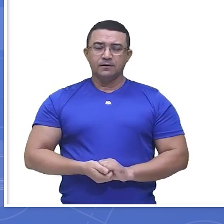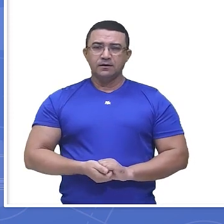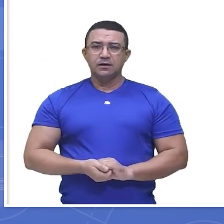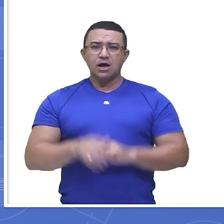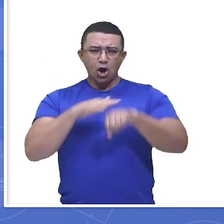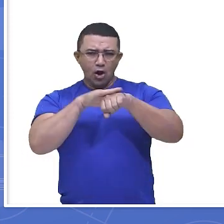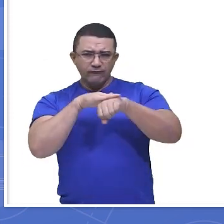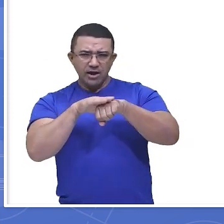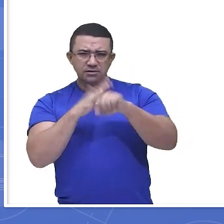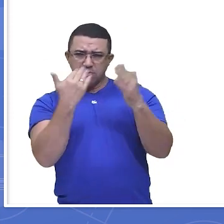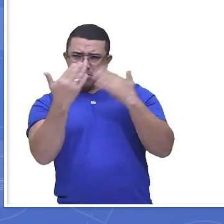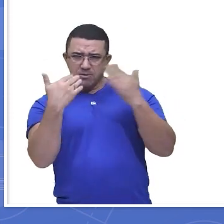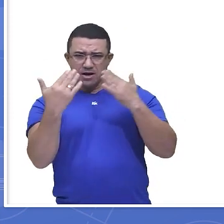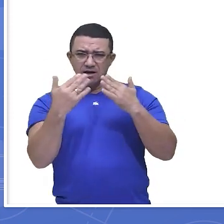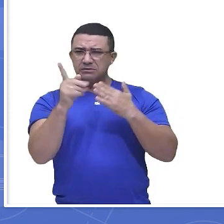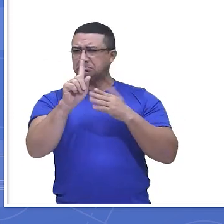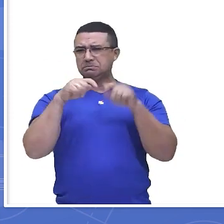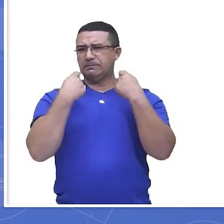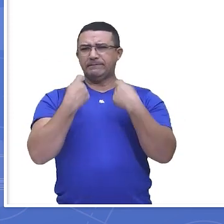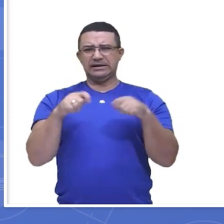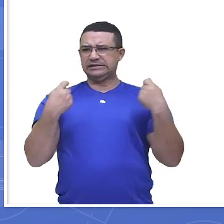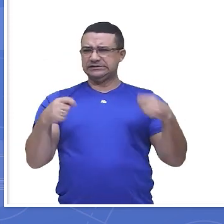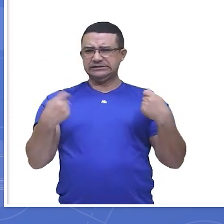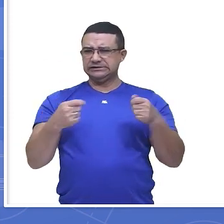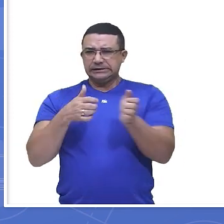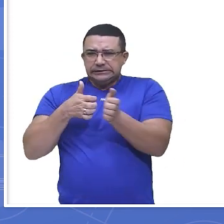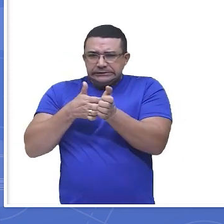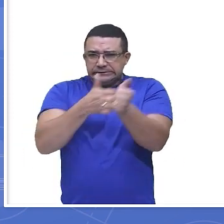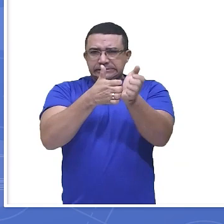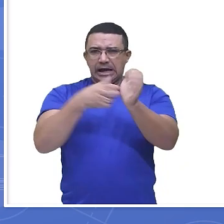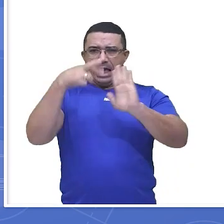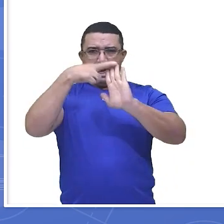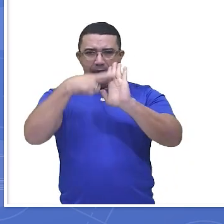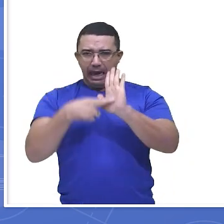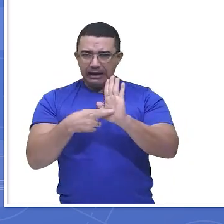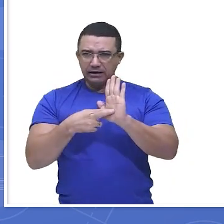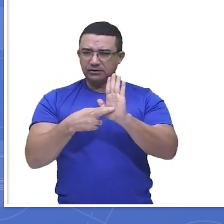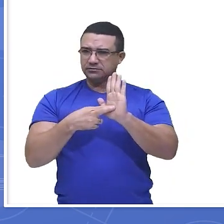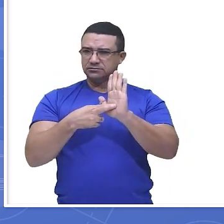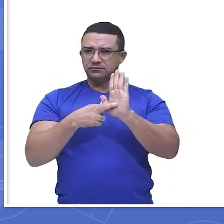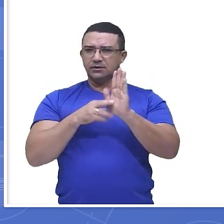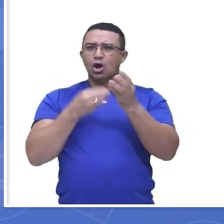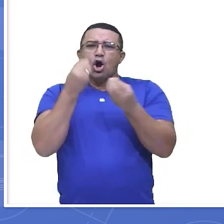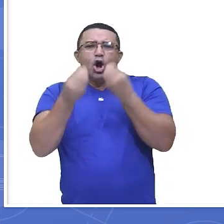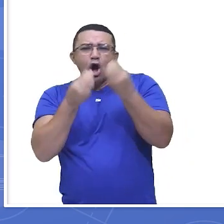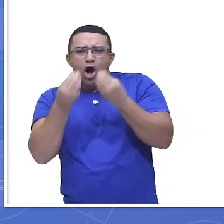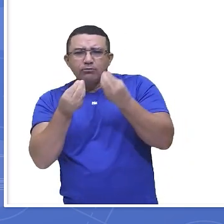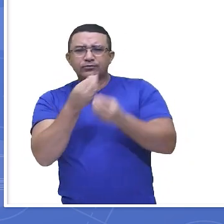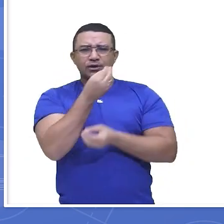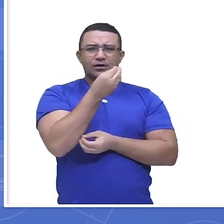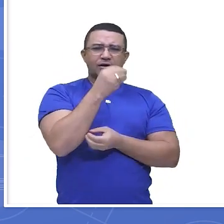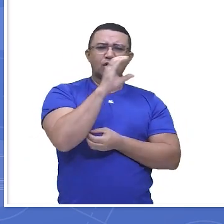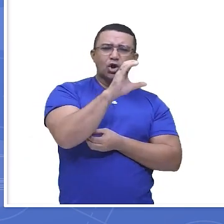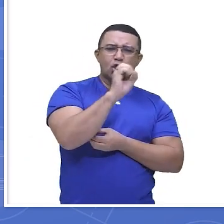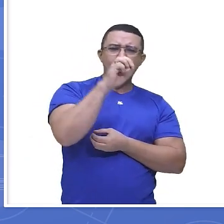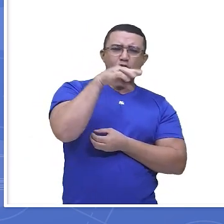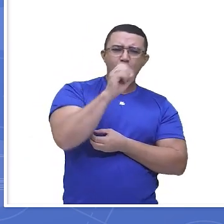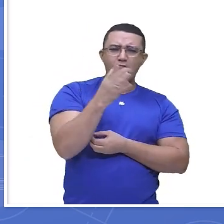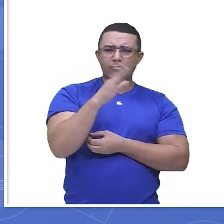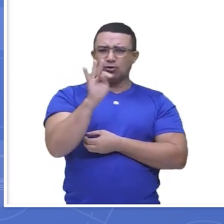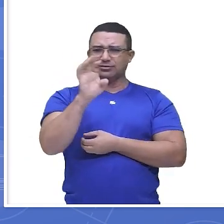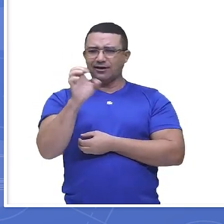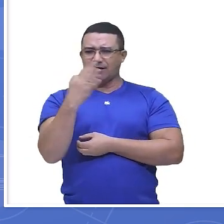na prática, nós não precisamos estar seguindo tantas regras. Como te llamas? René. Como te llamas? Pablo,